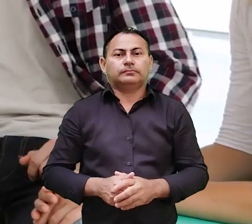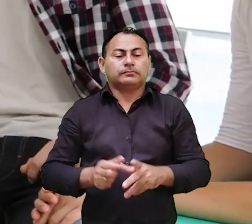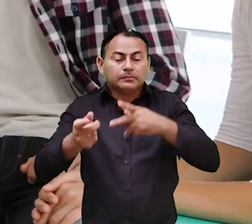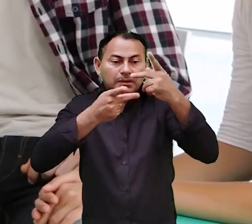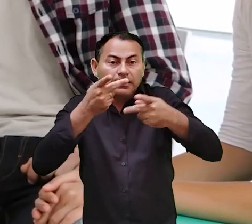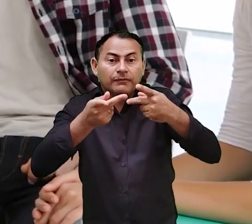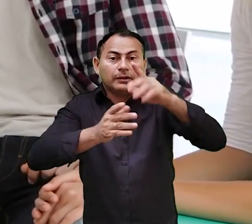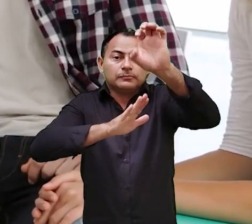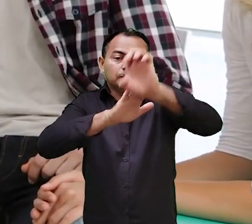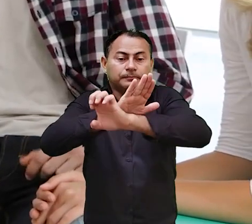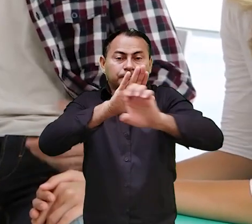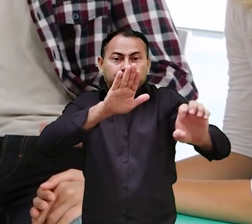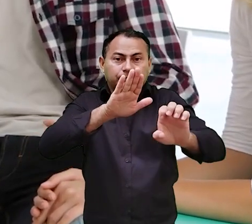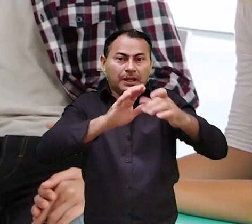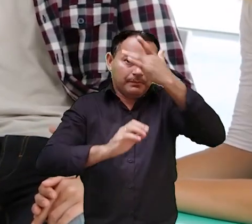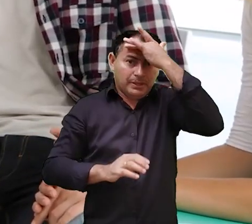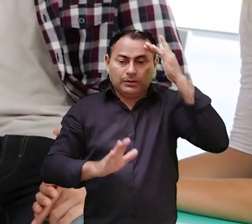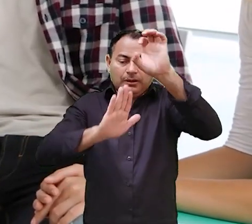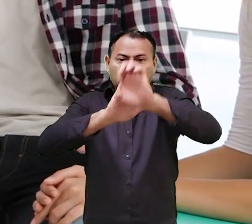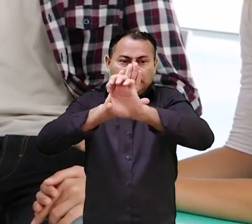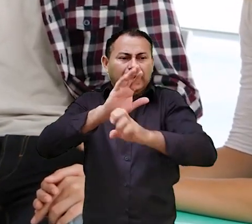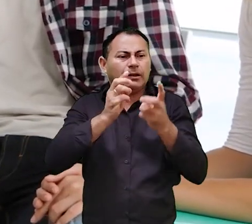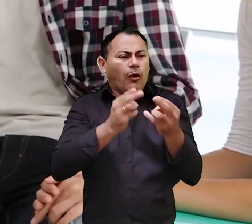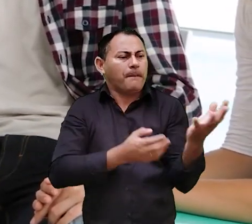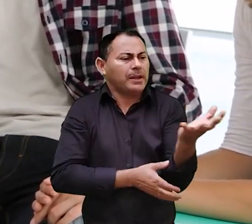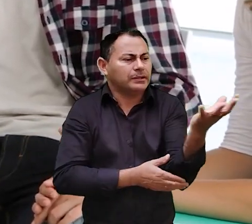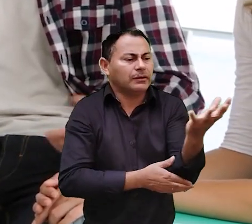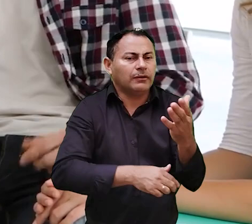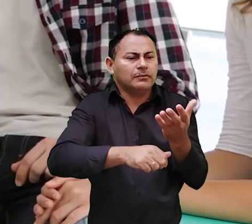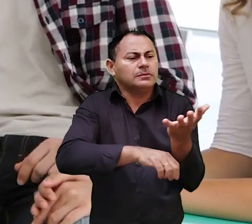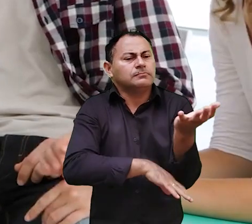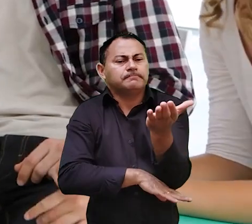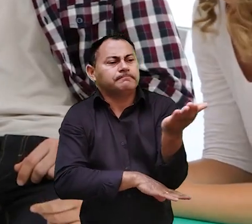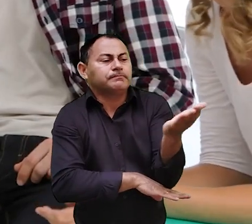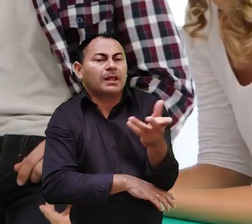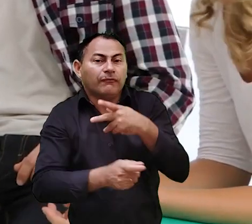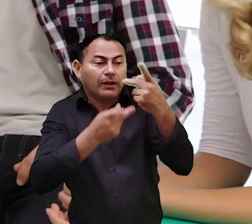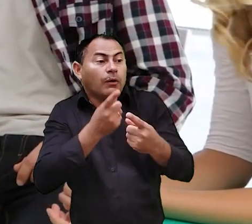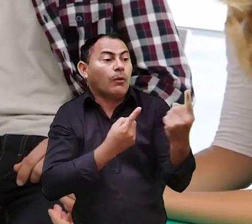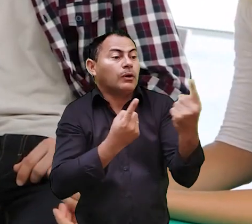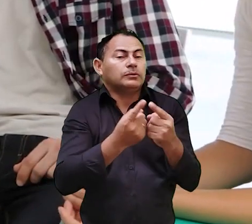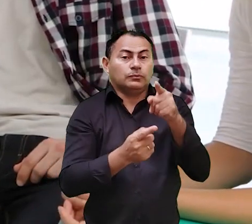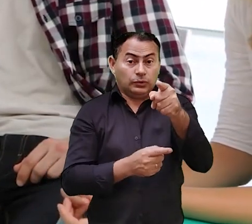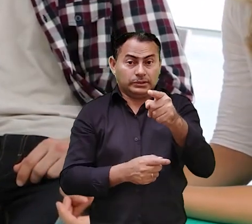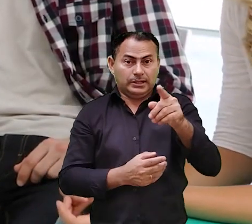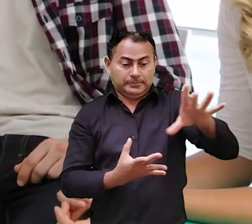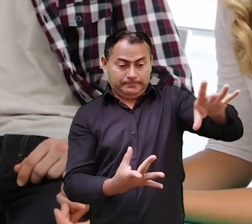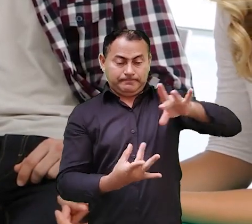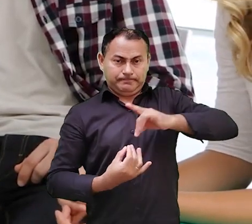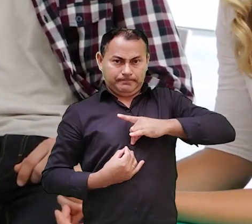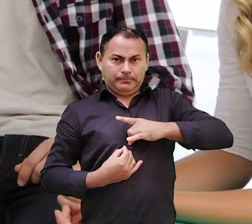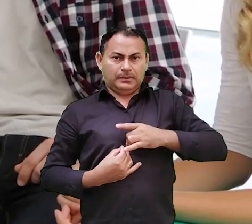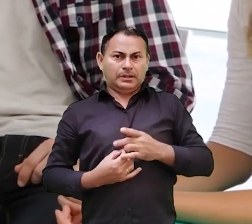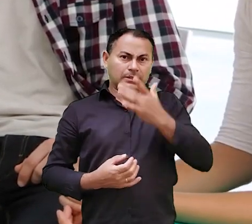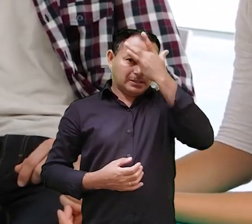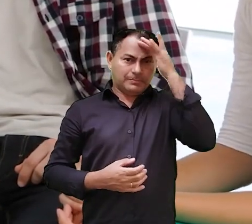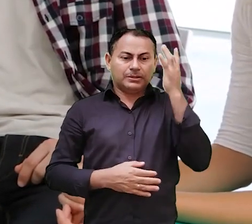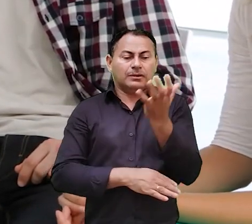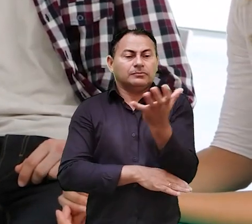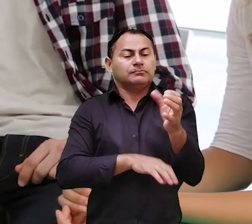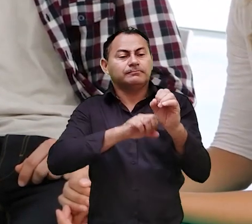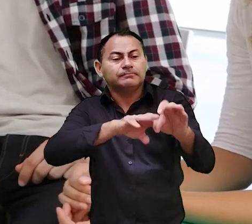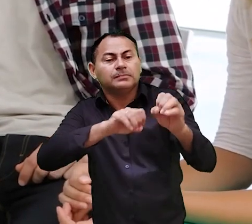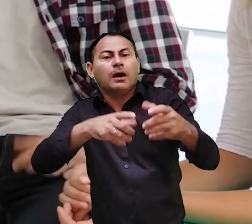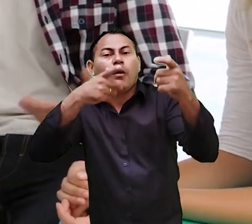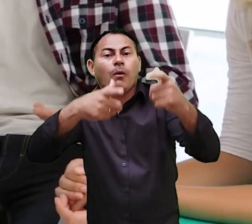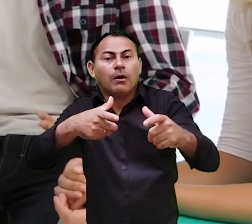alguém. Dizem que um evangelista é um mendigo falando para outro onde há pão. Se você é espiritualmente um